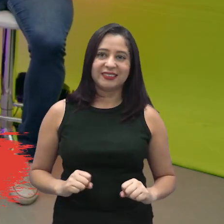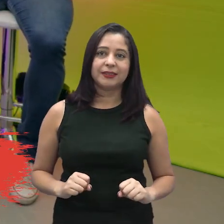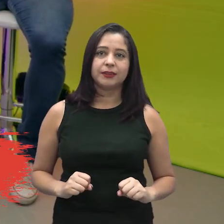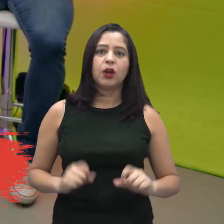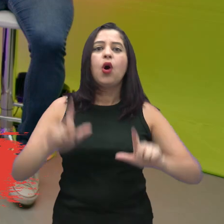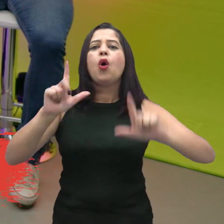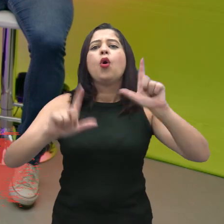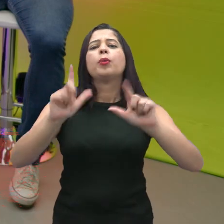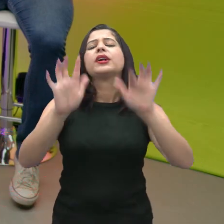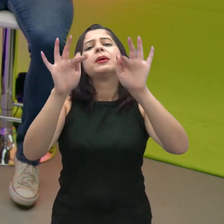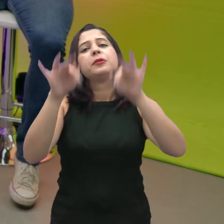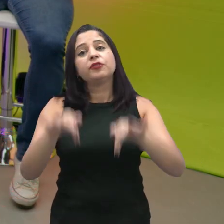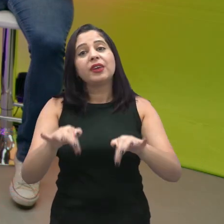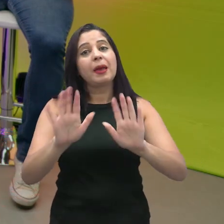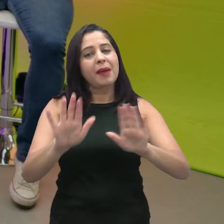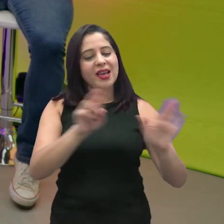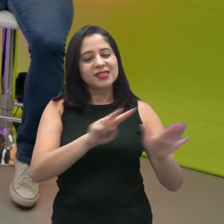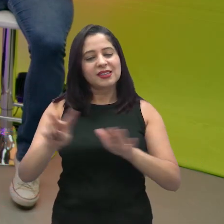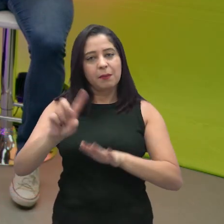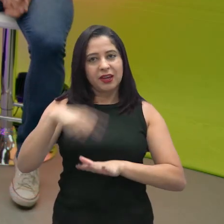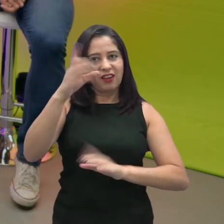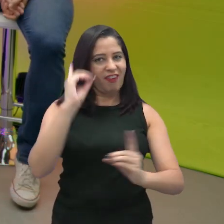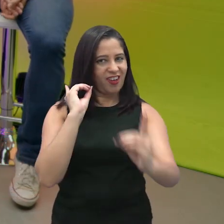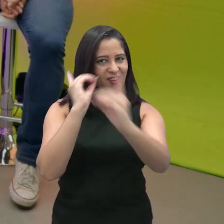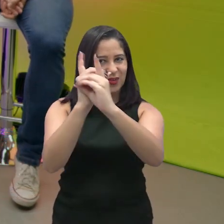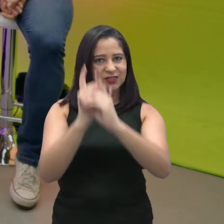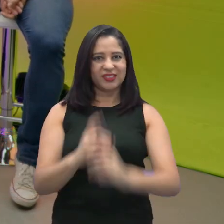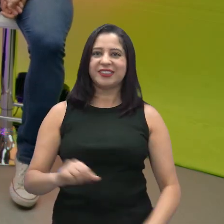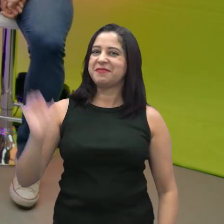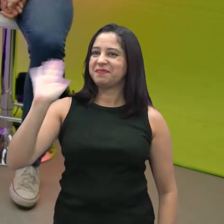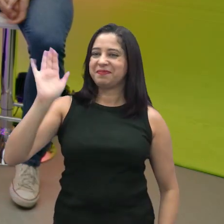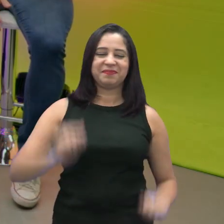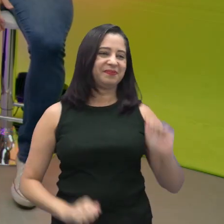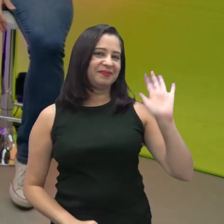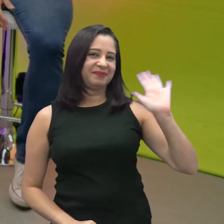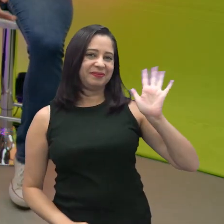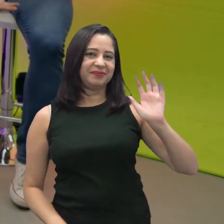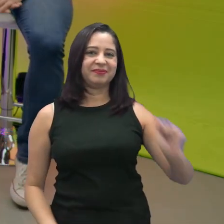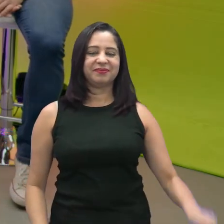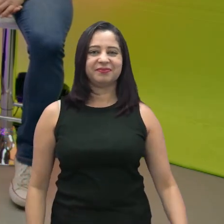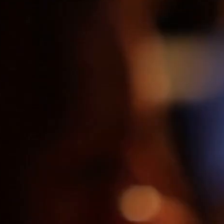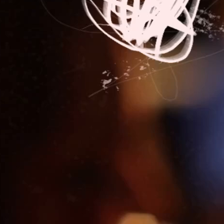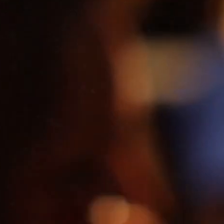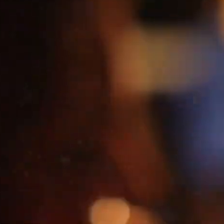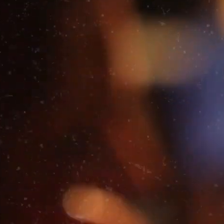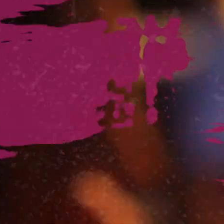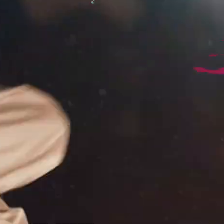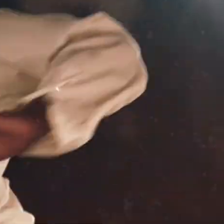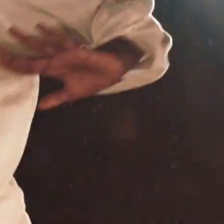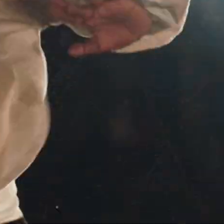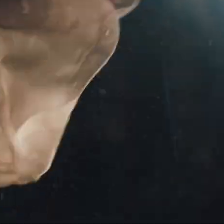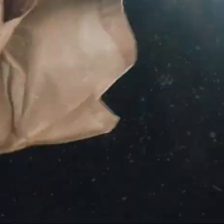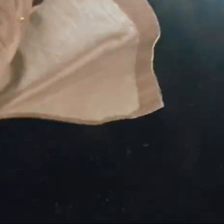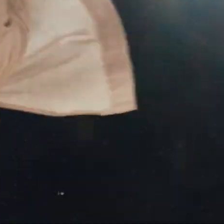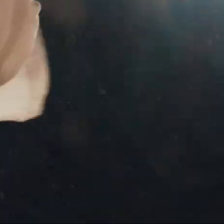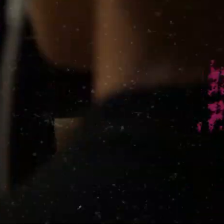youtube.com/tvcâmara_sjc. Conexão Cultura de hoje vai ficando por aqui, mas semana que vem tem mais. Até lá. É isso, tchau. Tchau, gente.